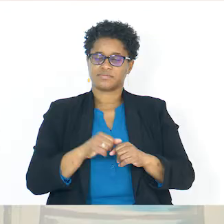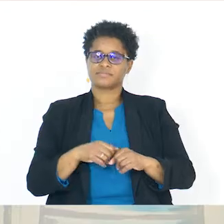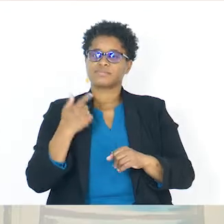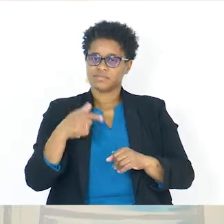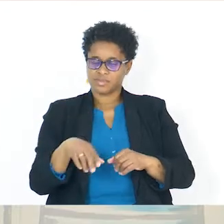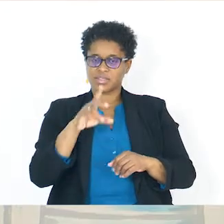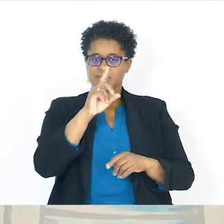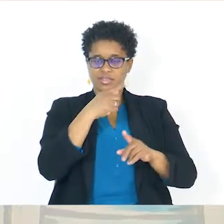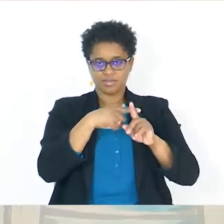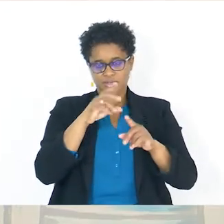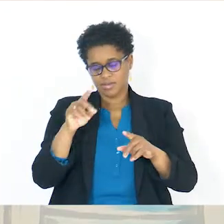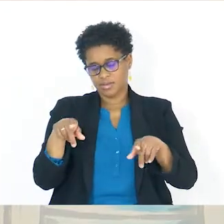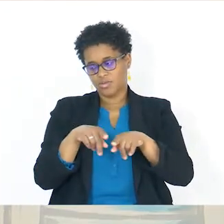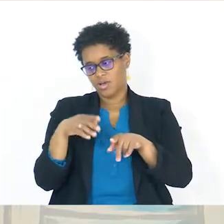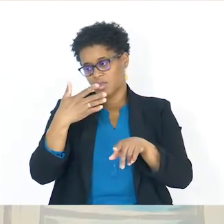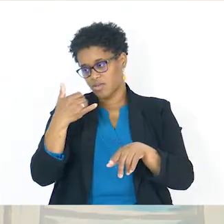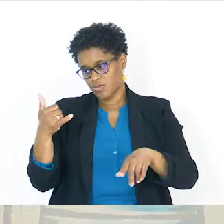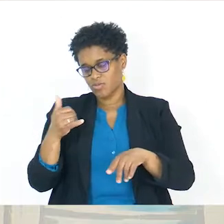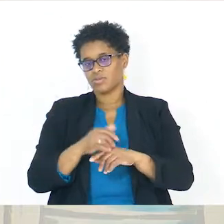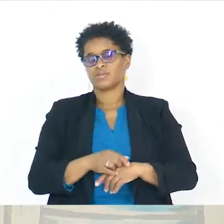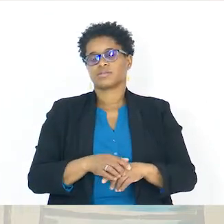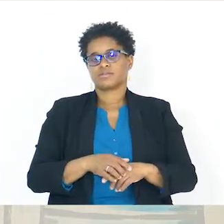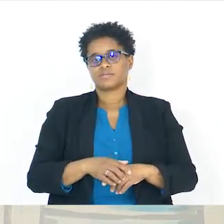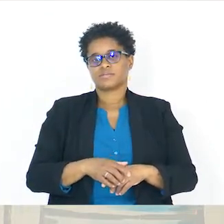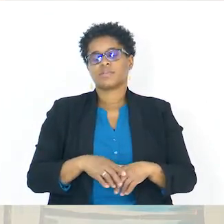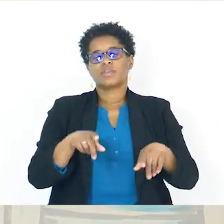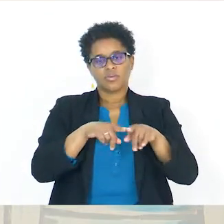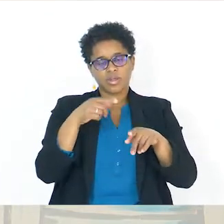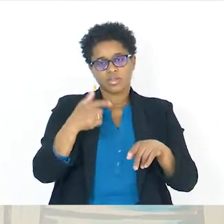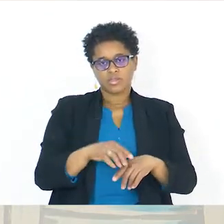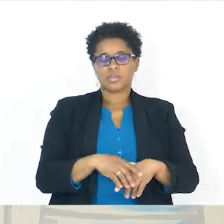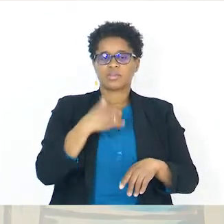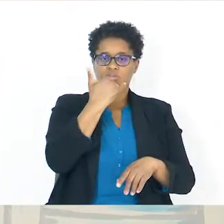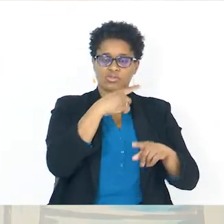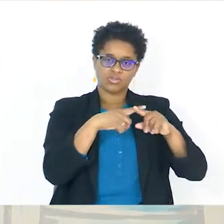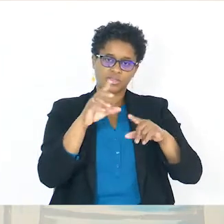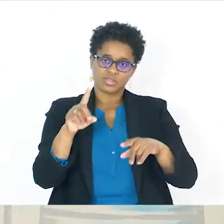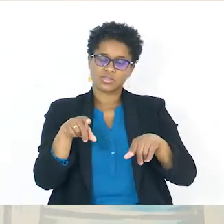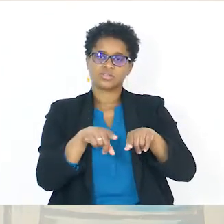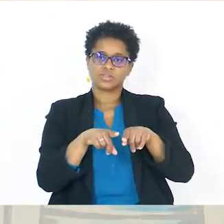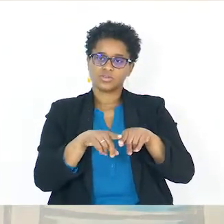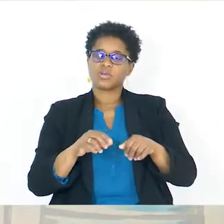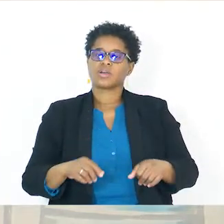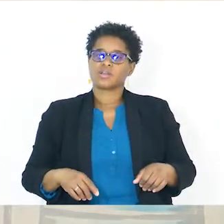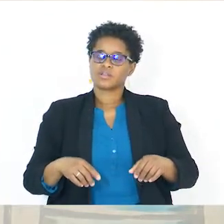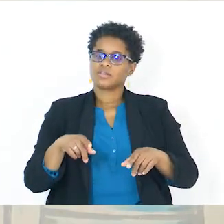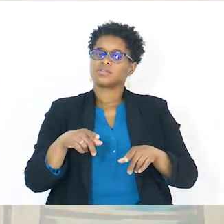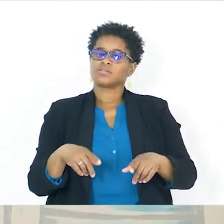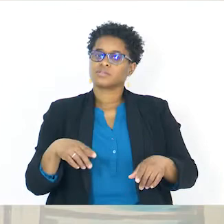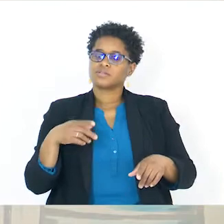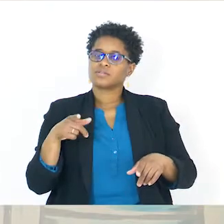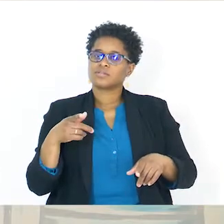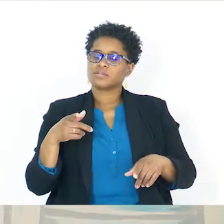Temos 6 mais 6 é igual a 12. É igual a ter 2 vezes 6, que significa o